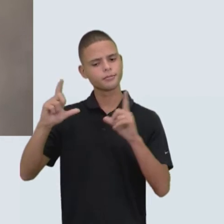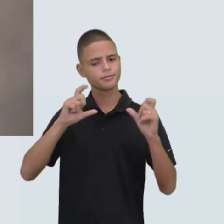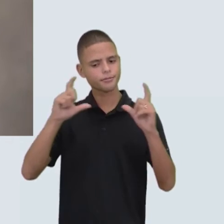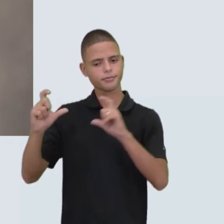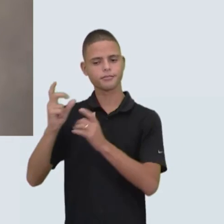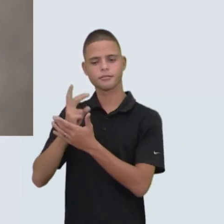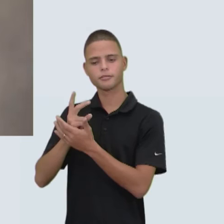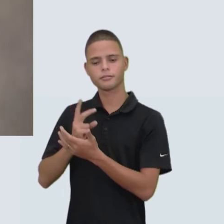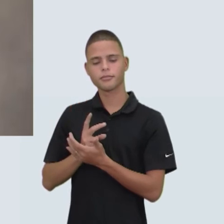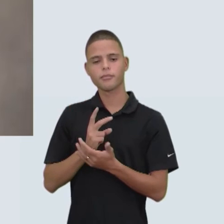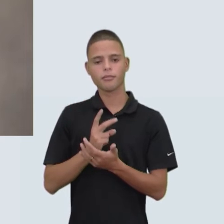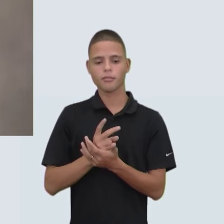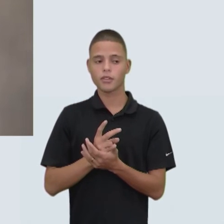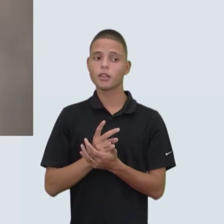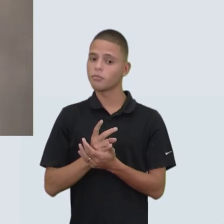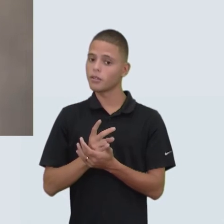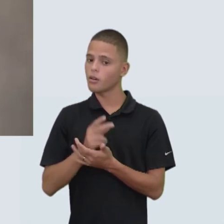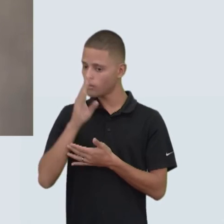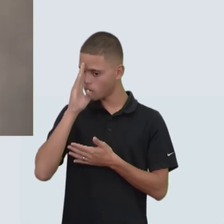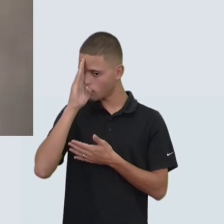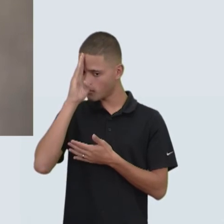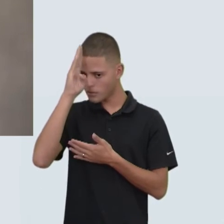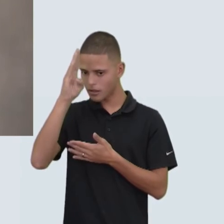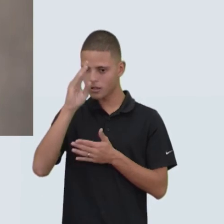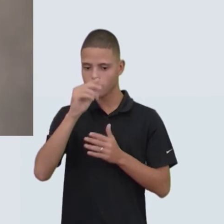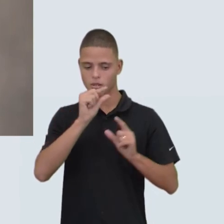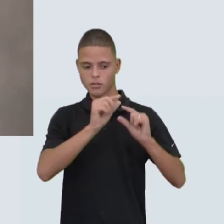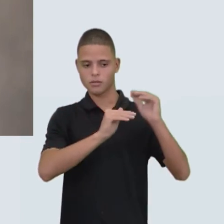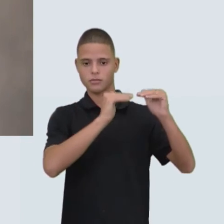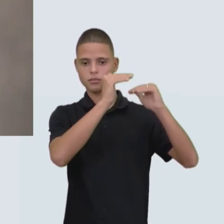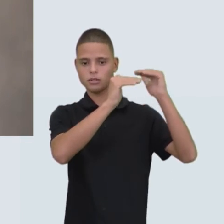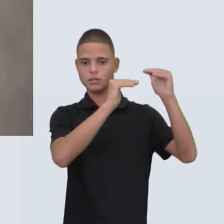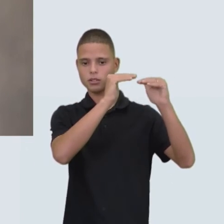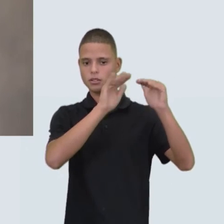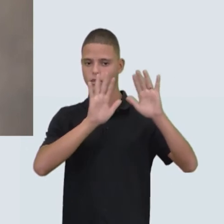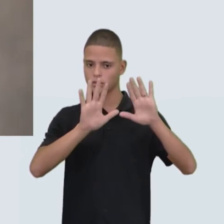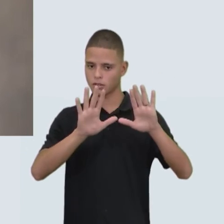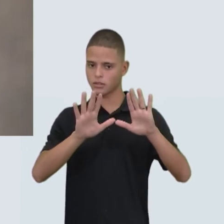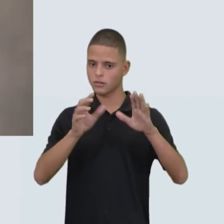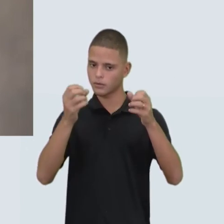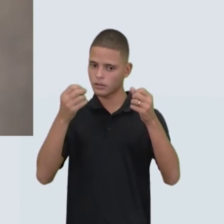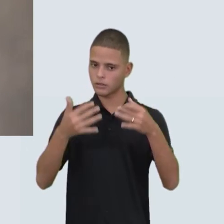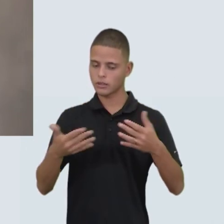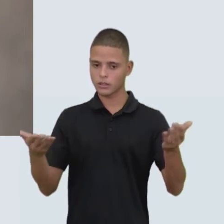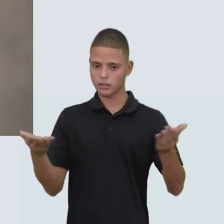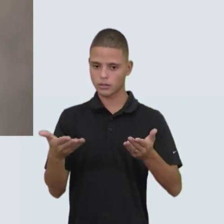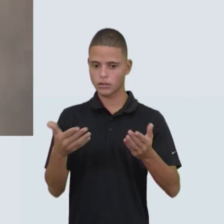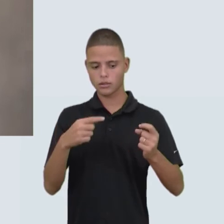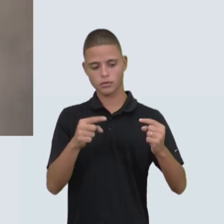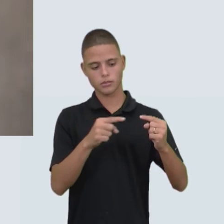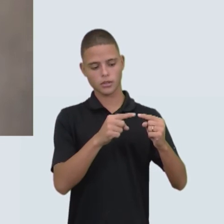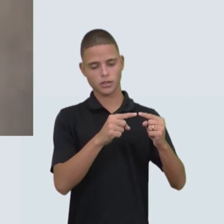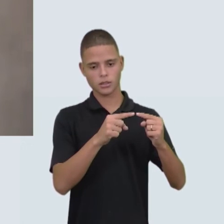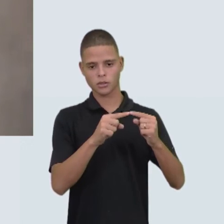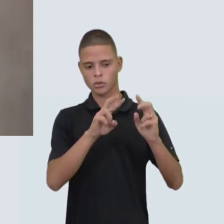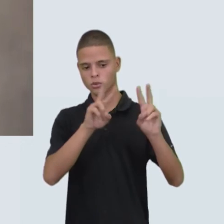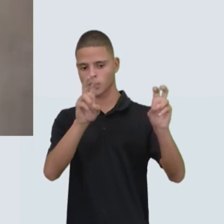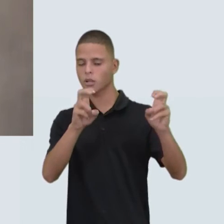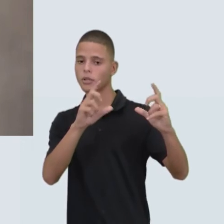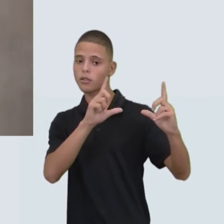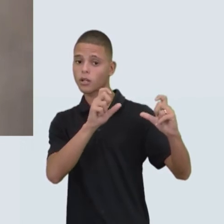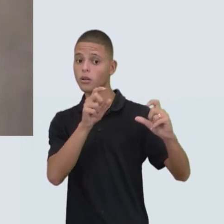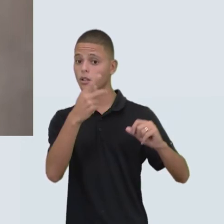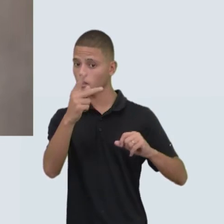desde sempre e ele é a peça-chave no nosso crescimento. Só que eu vou trazer isso para o nosso mundo da fotografia, para você usar isso